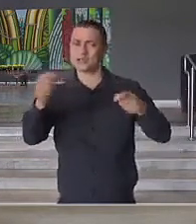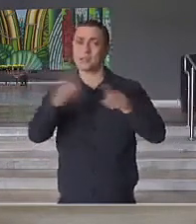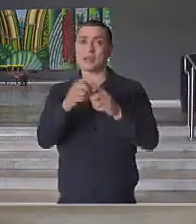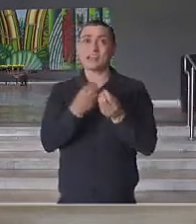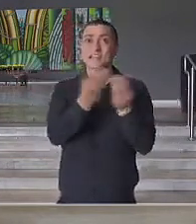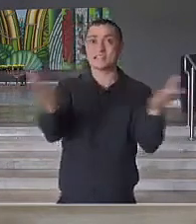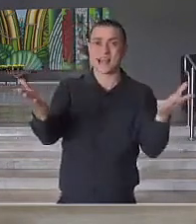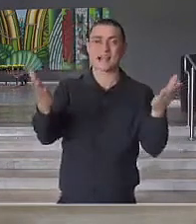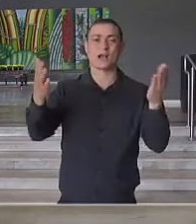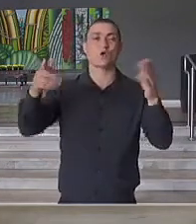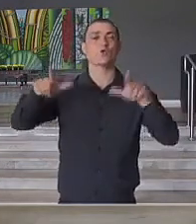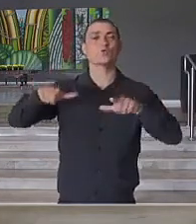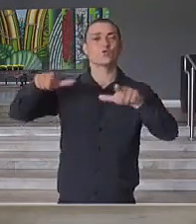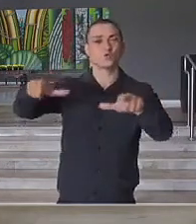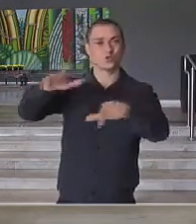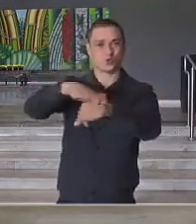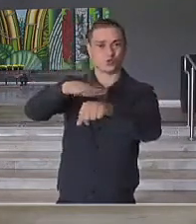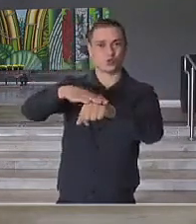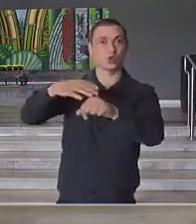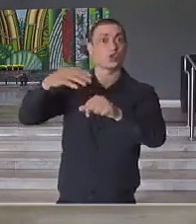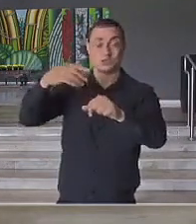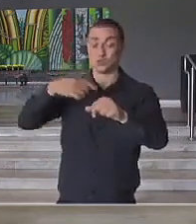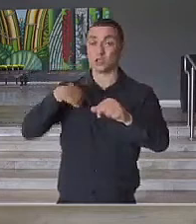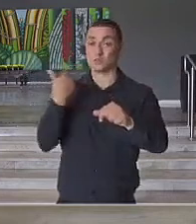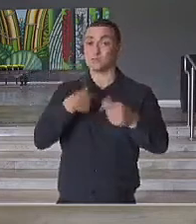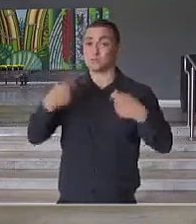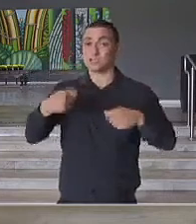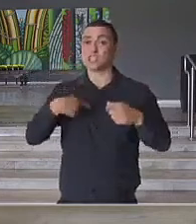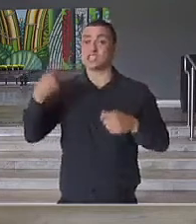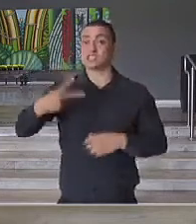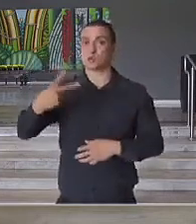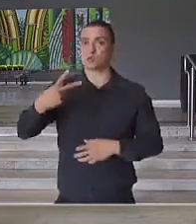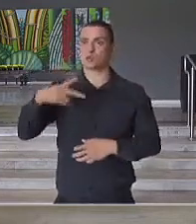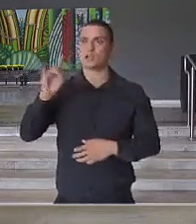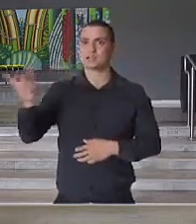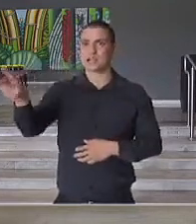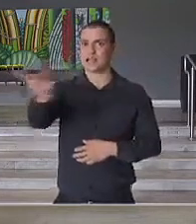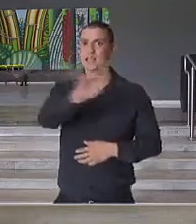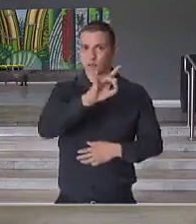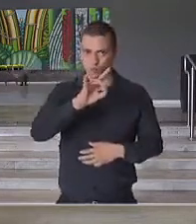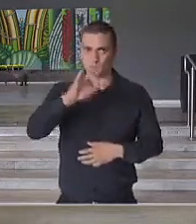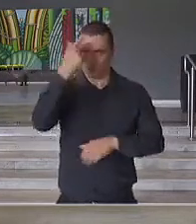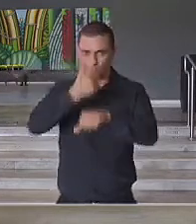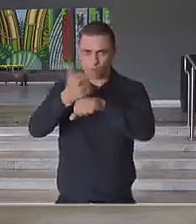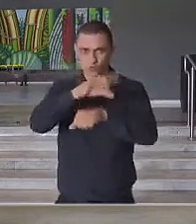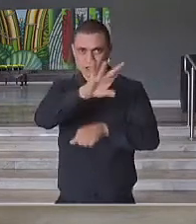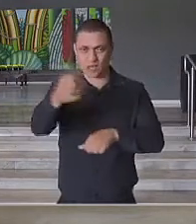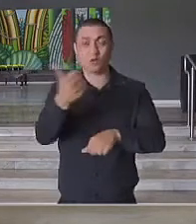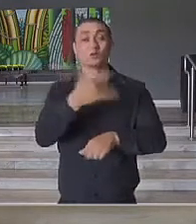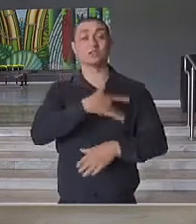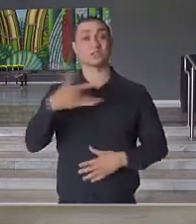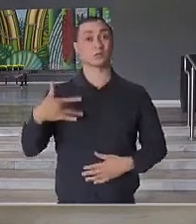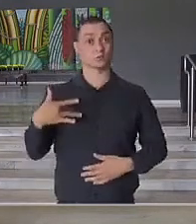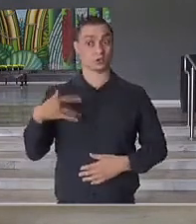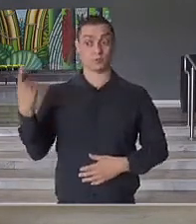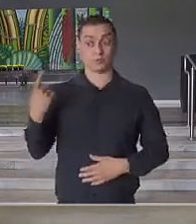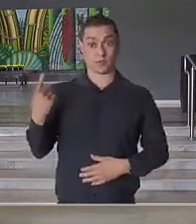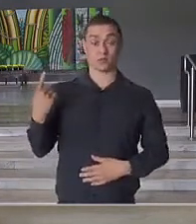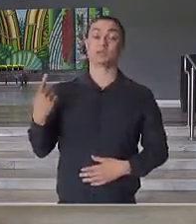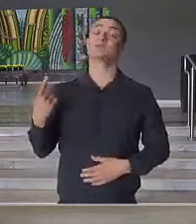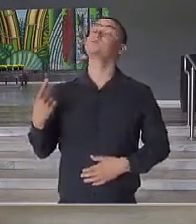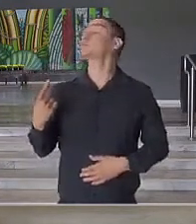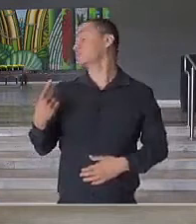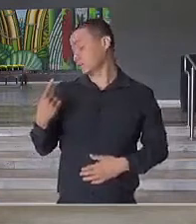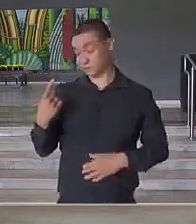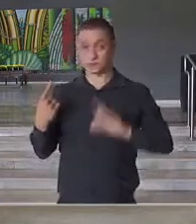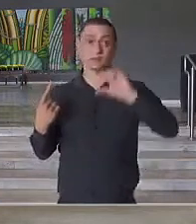do certificado de vacina e sobre a necessidade da segunda dose para cada profissional de saúde nesta primeira etapa e